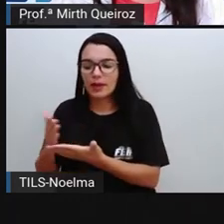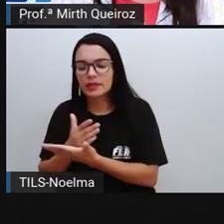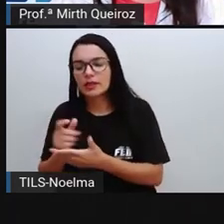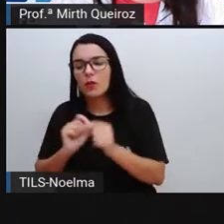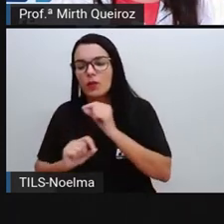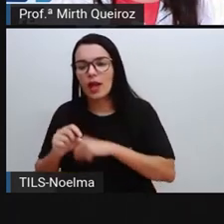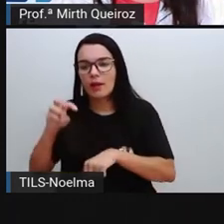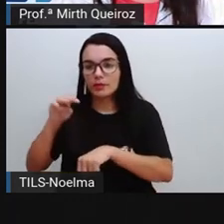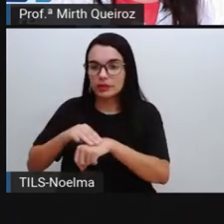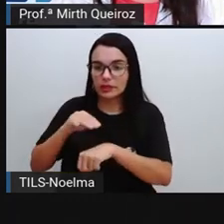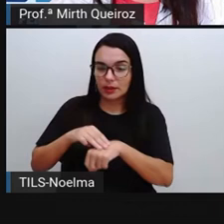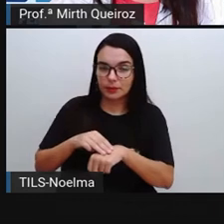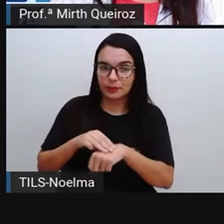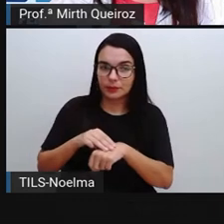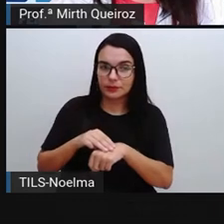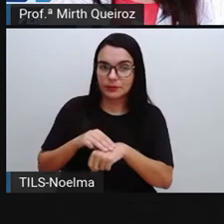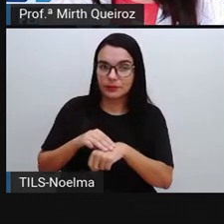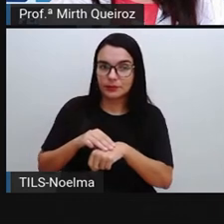municípios,